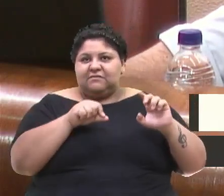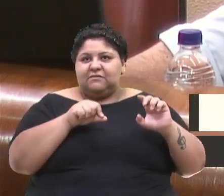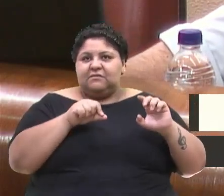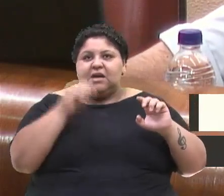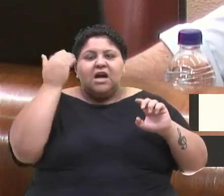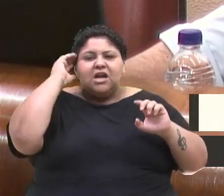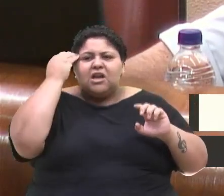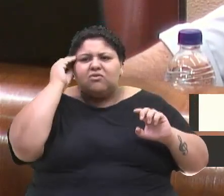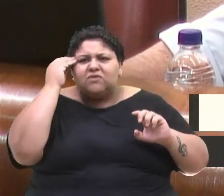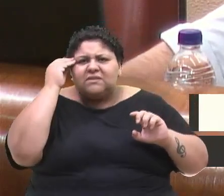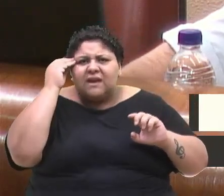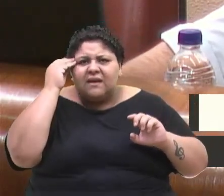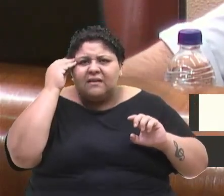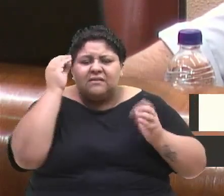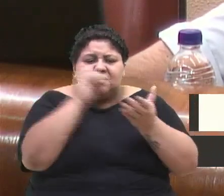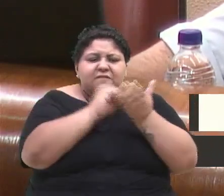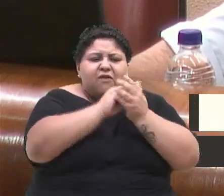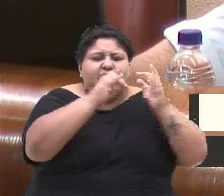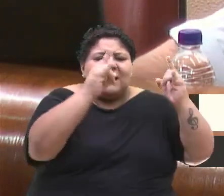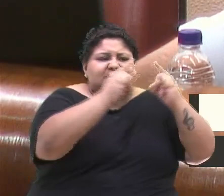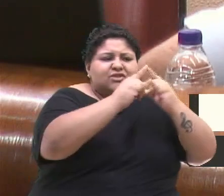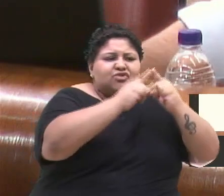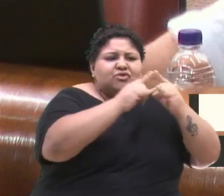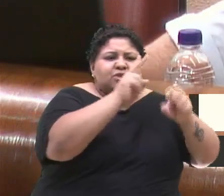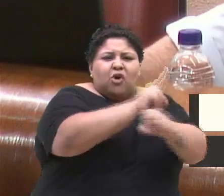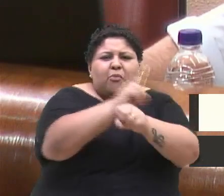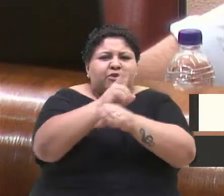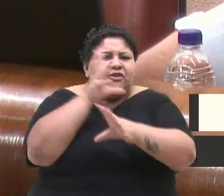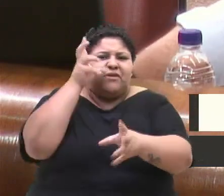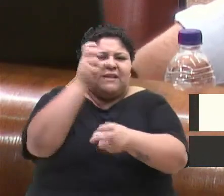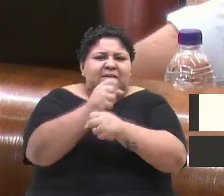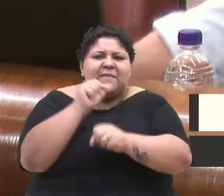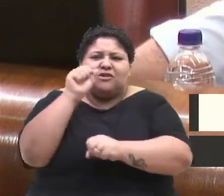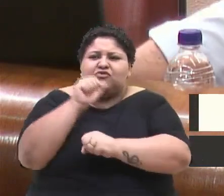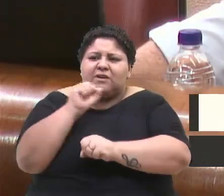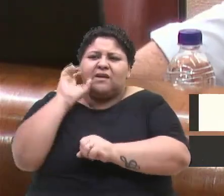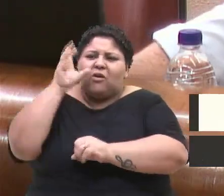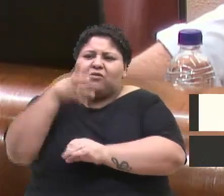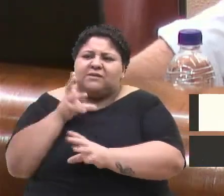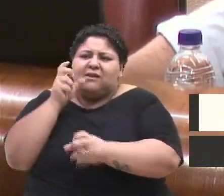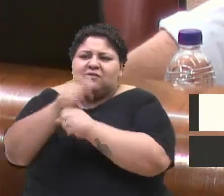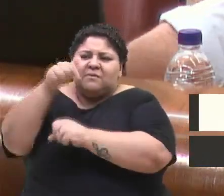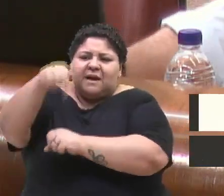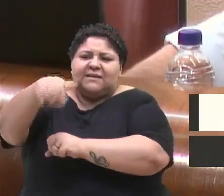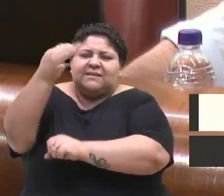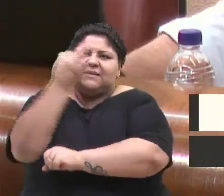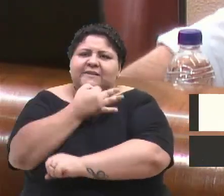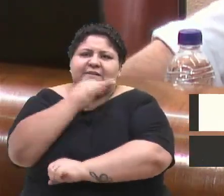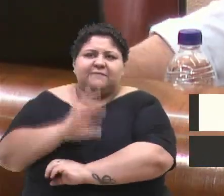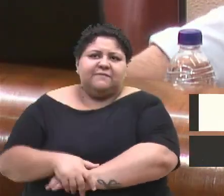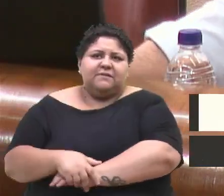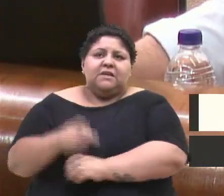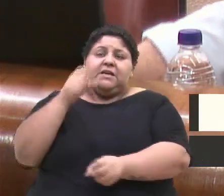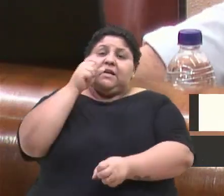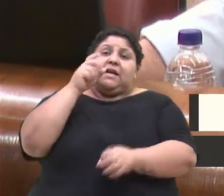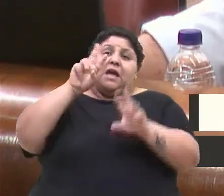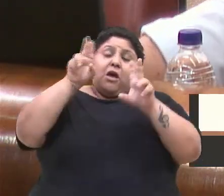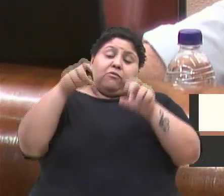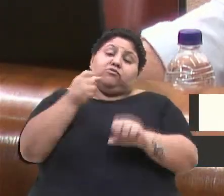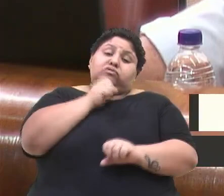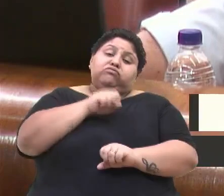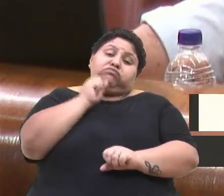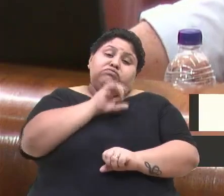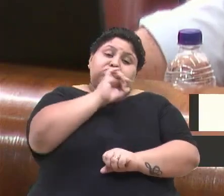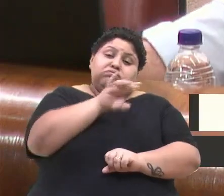Sul, sinceramente. Verdade. O município não tem força, não tem fôlego, é um assunto antigo, e nós cada vez mais teremos